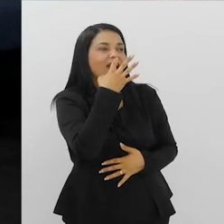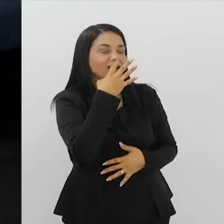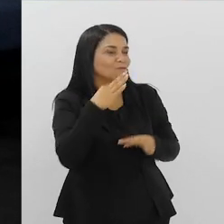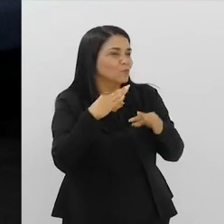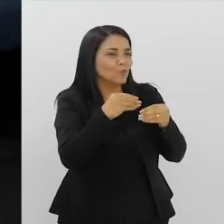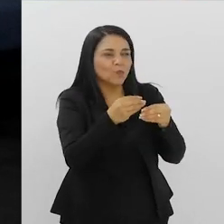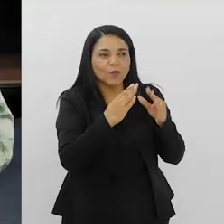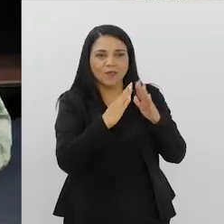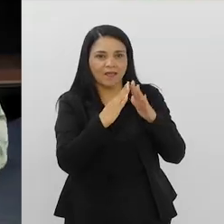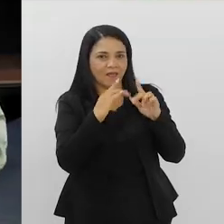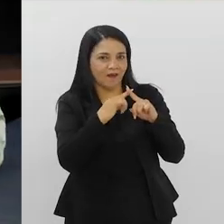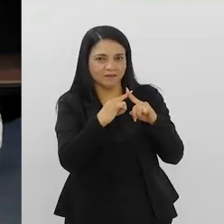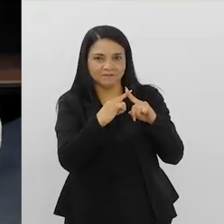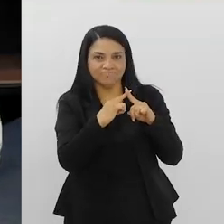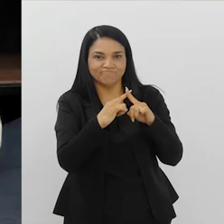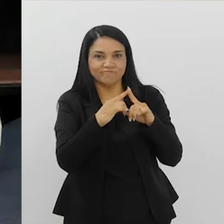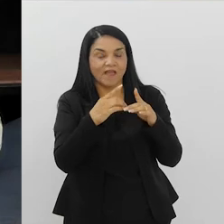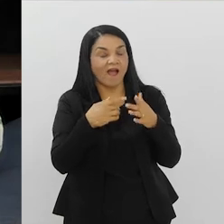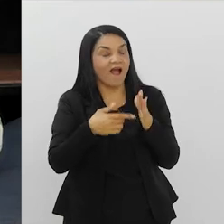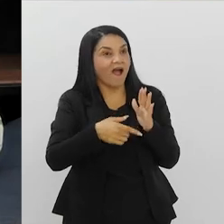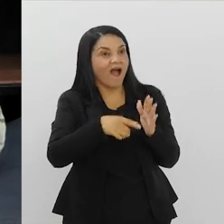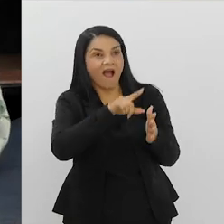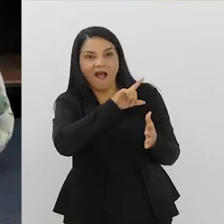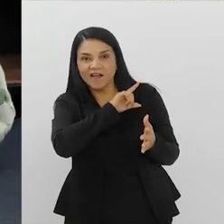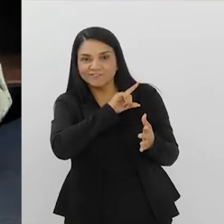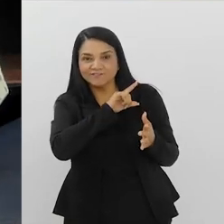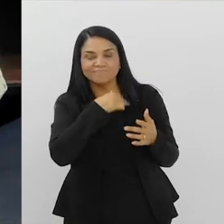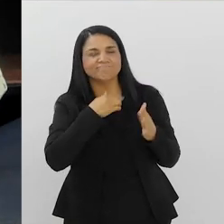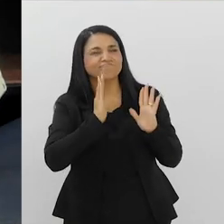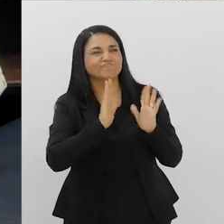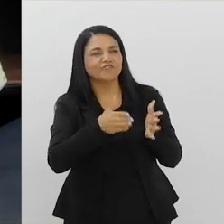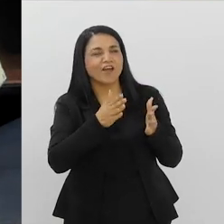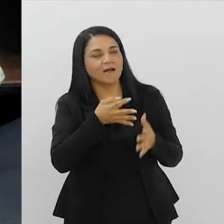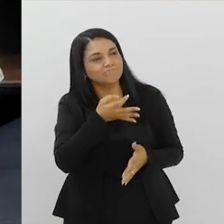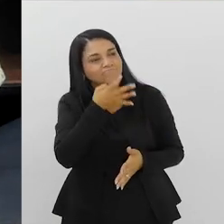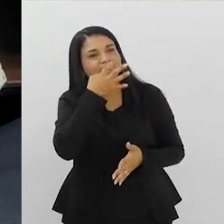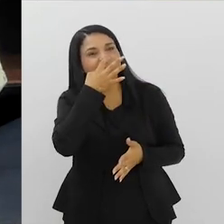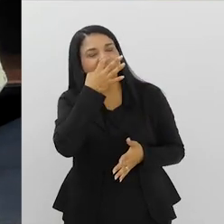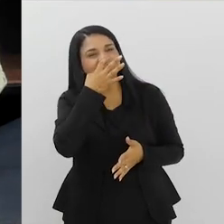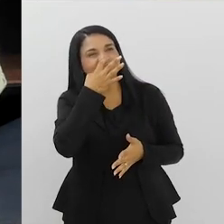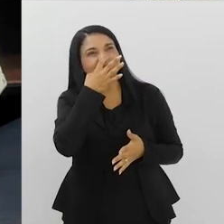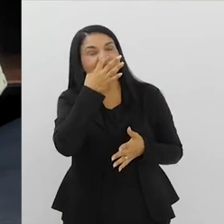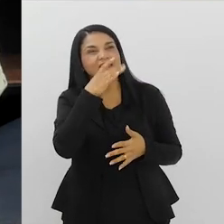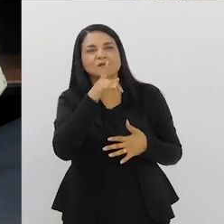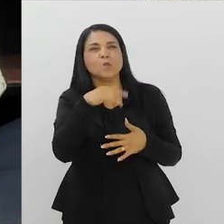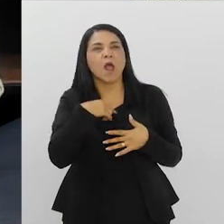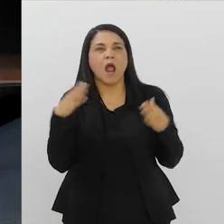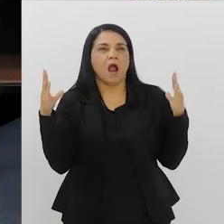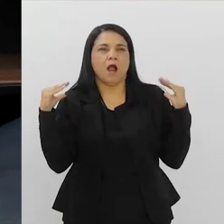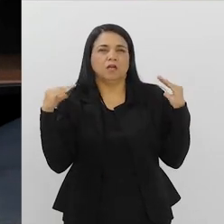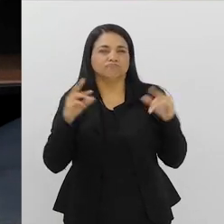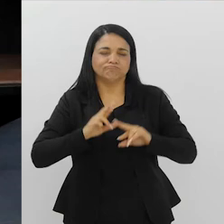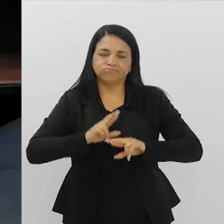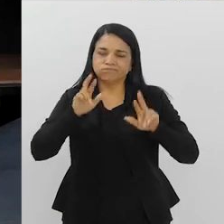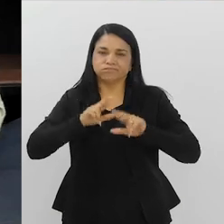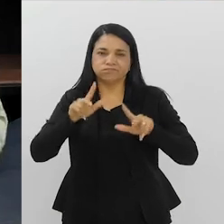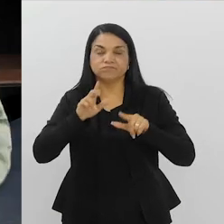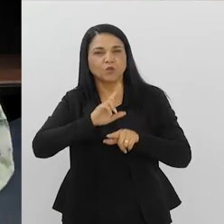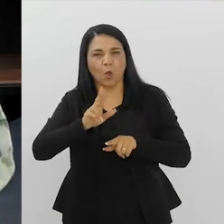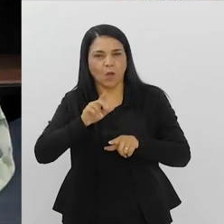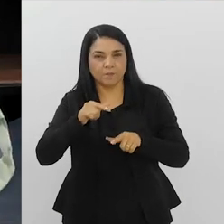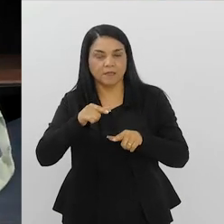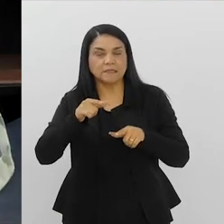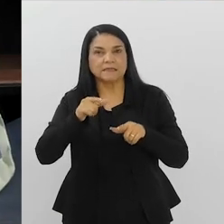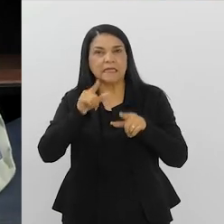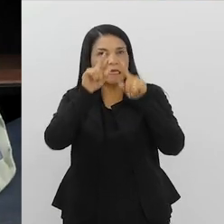nós que que passamos e não sabemos seria um anjo com uma uma trombeta né